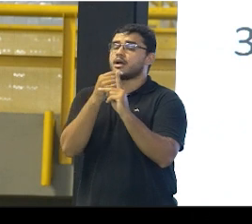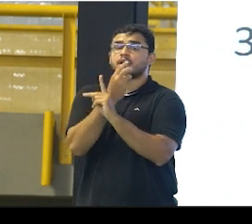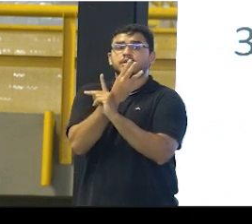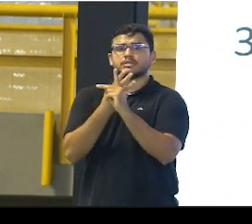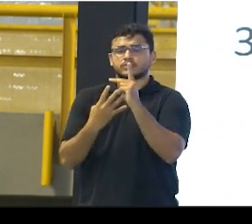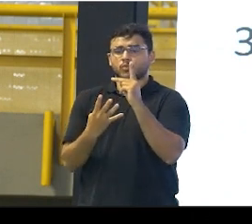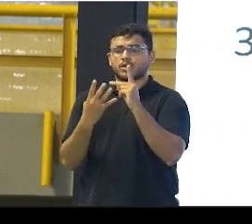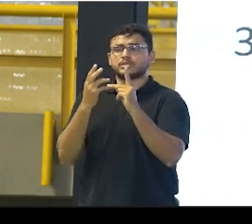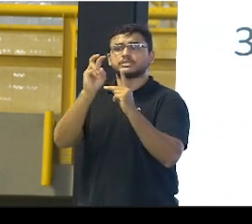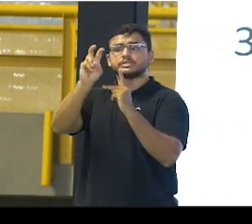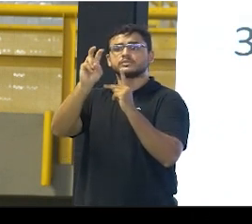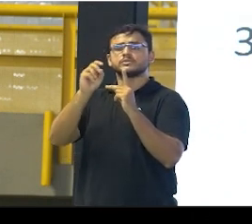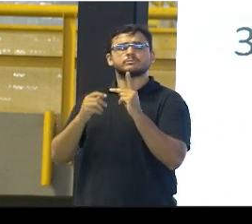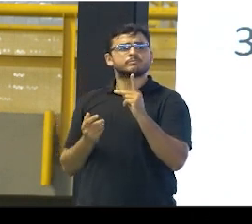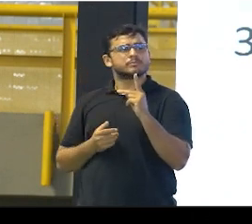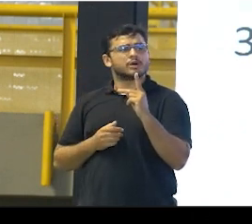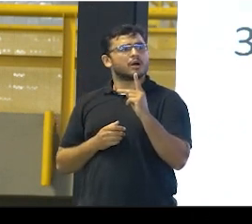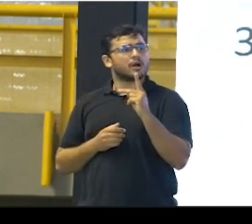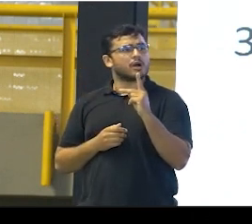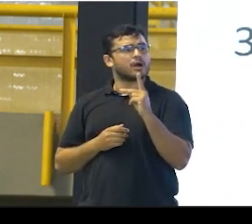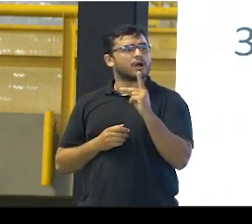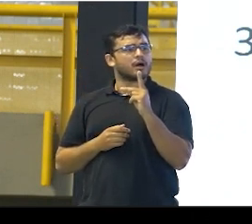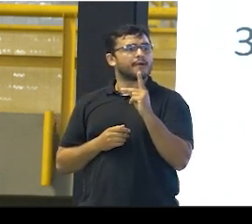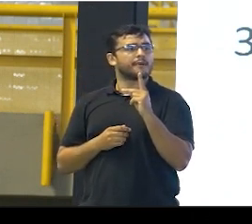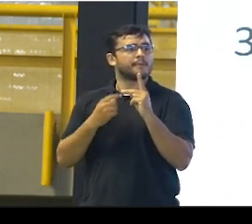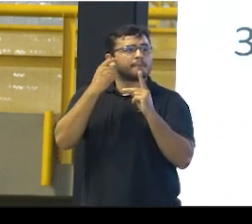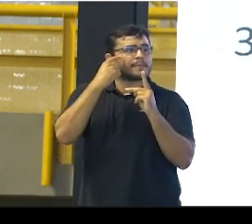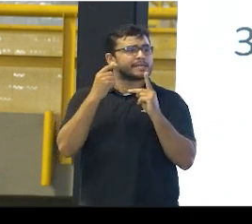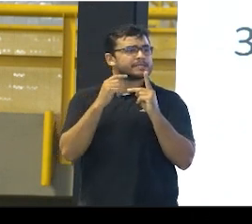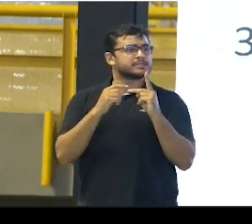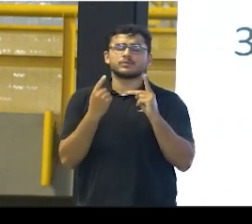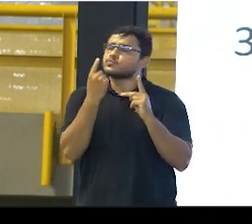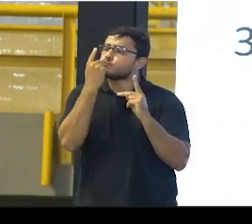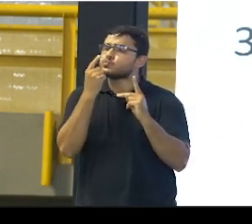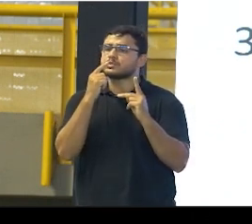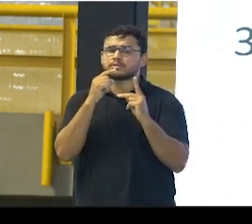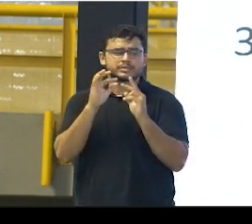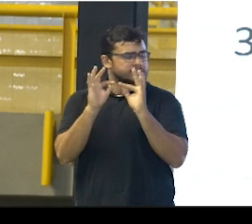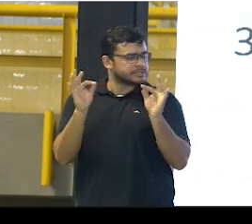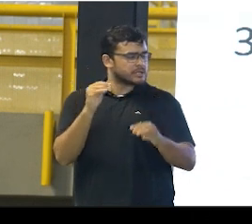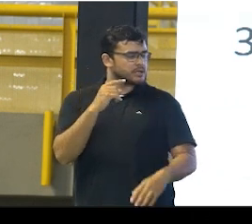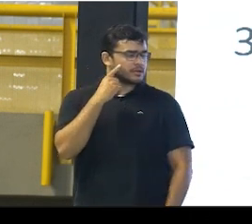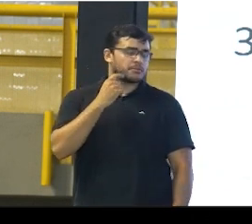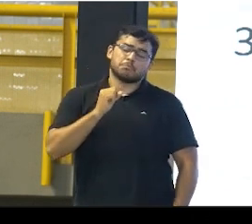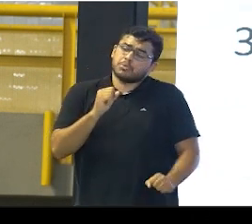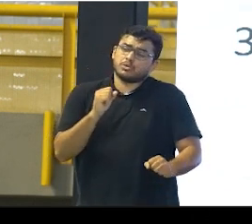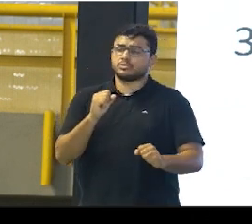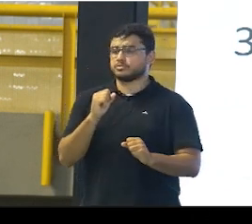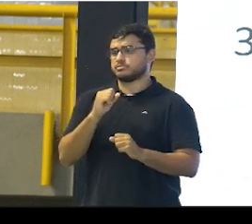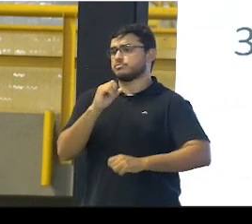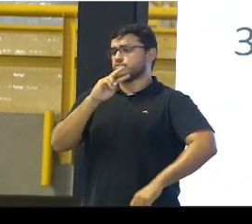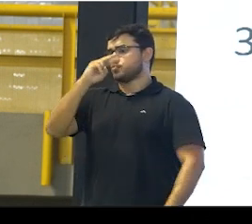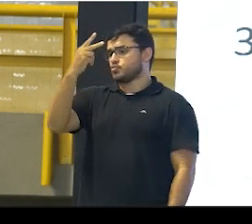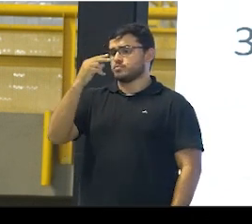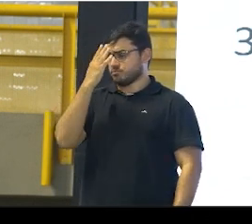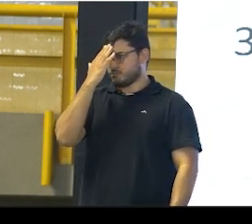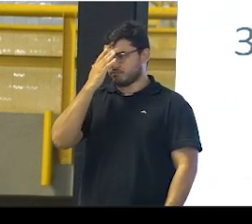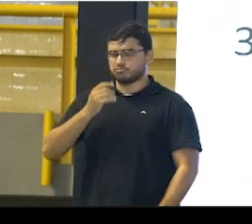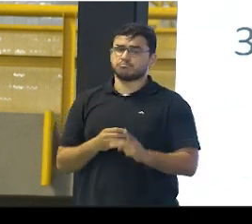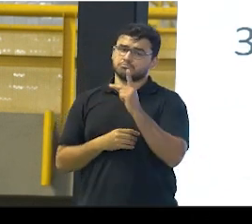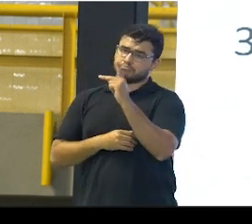de 3, uma força de 4, e aí ele pergunta a força resultante. 5. 3,